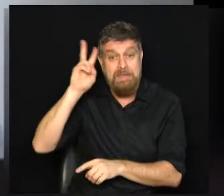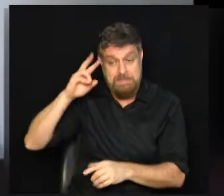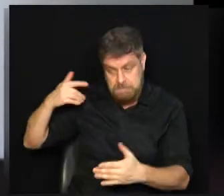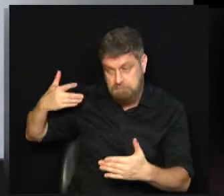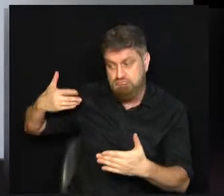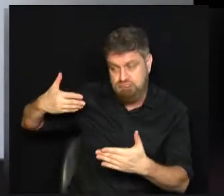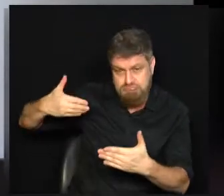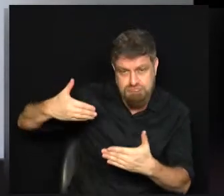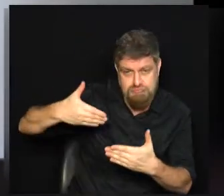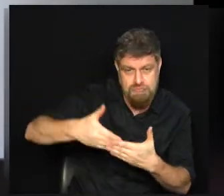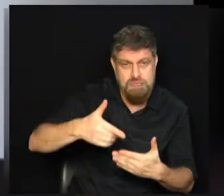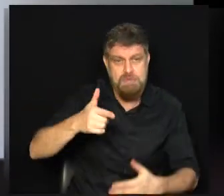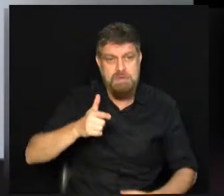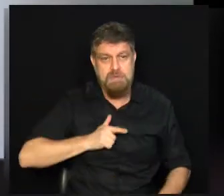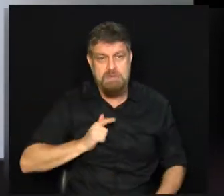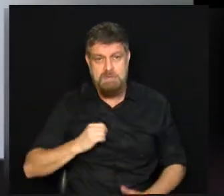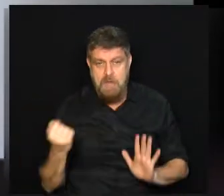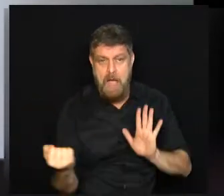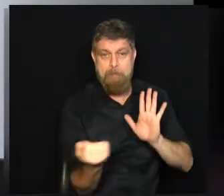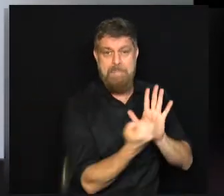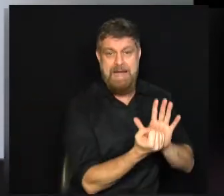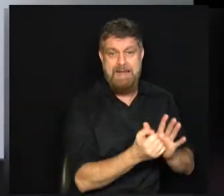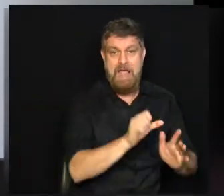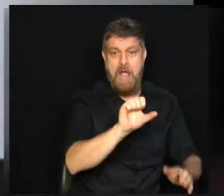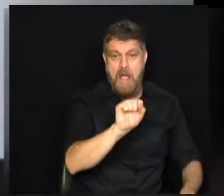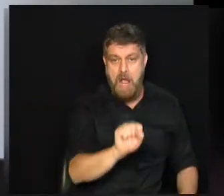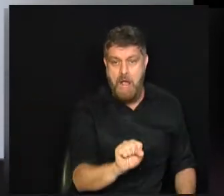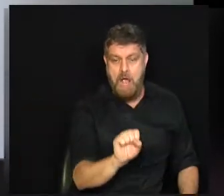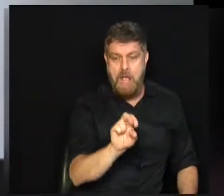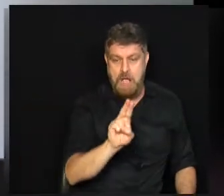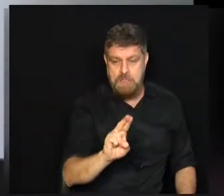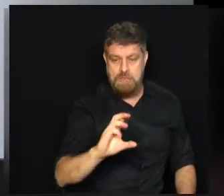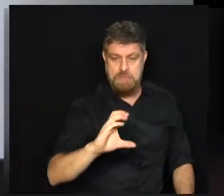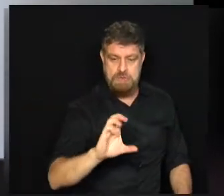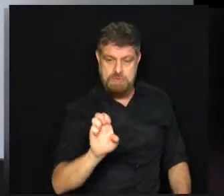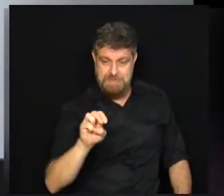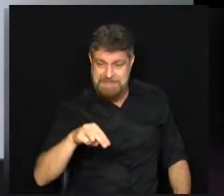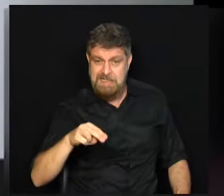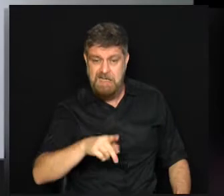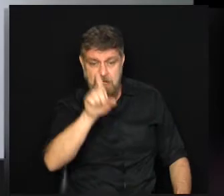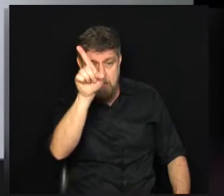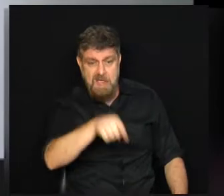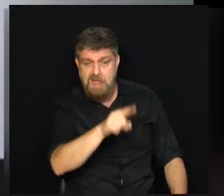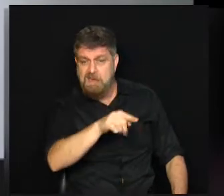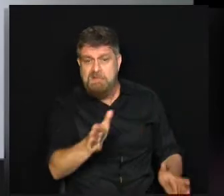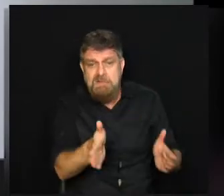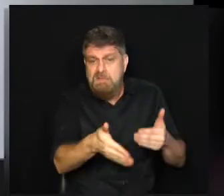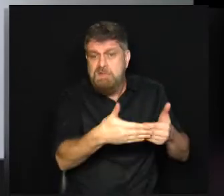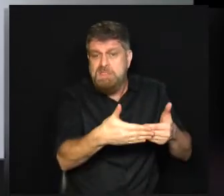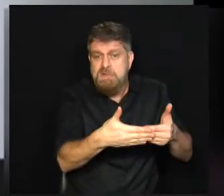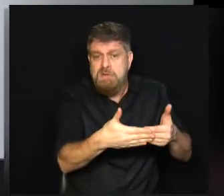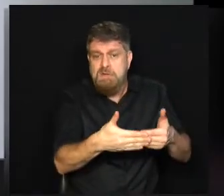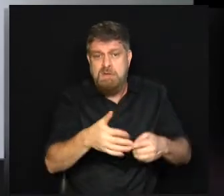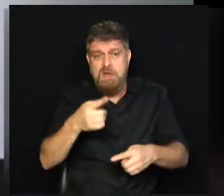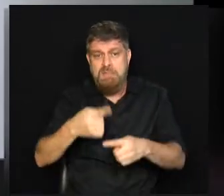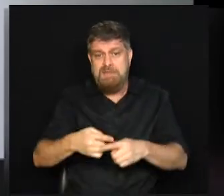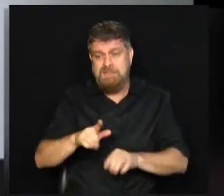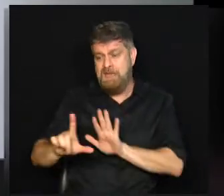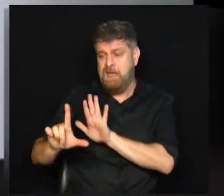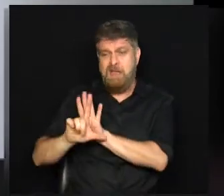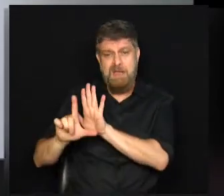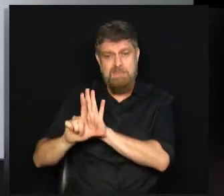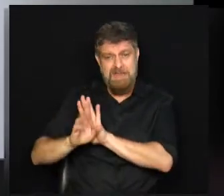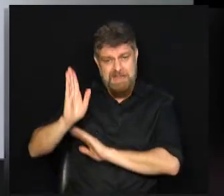com a designação da marca SUSEM. E acabou extinta por essa lei, que já